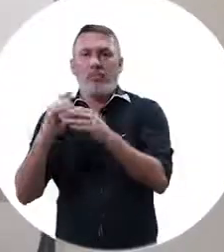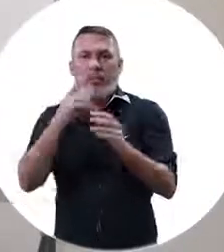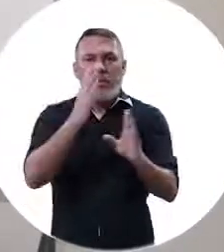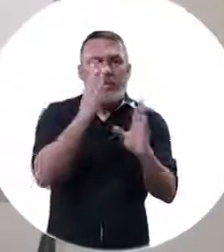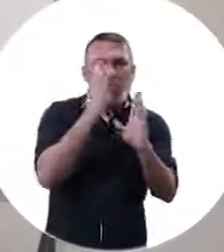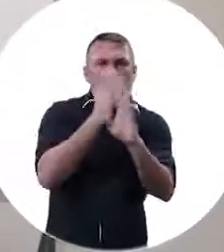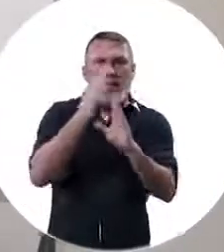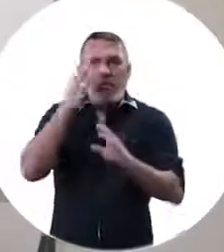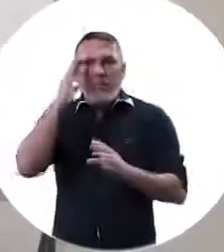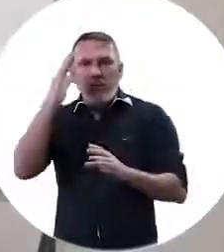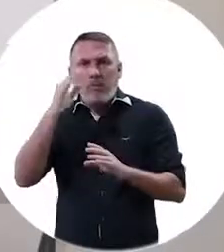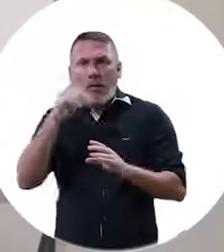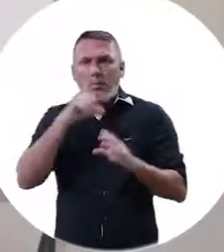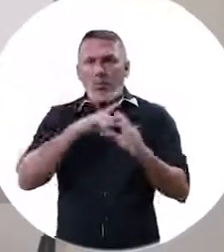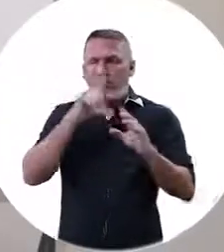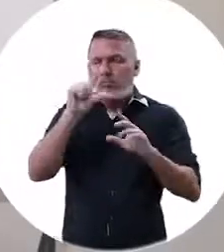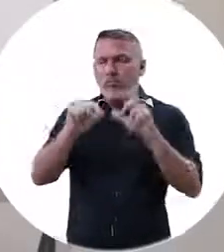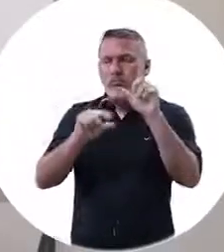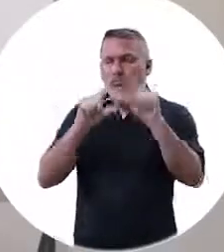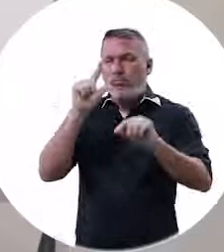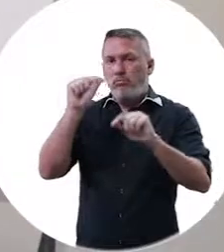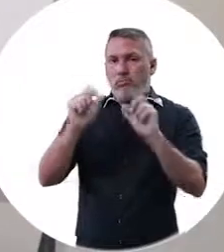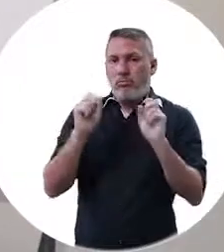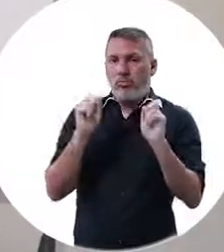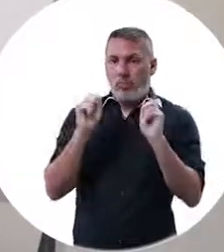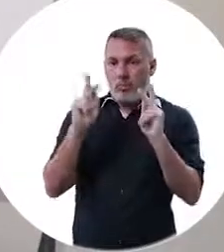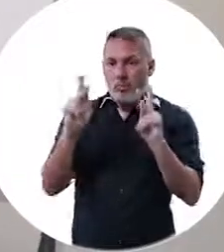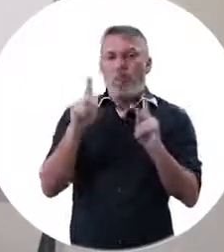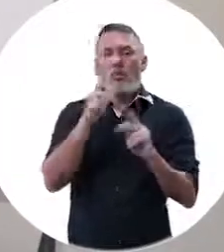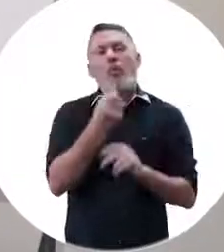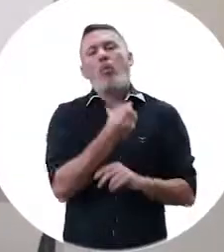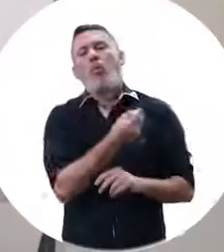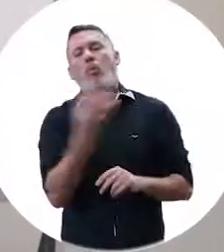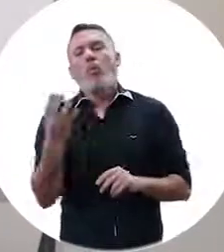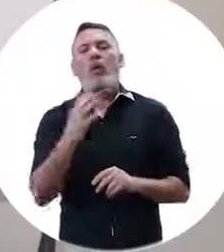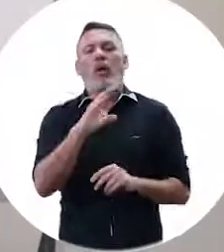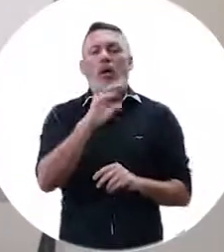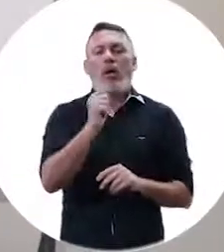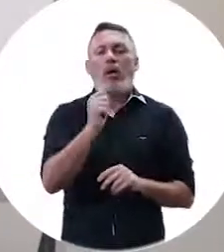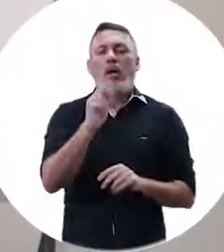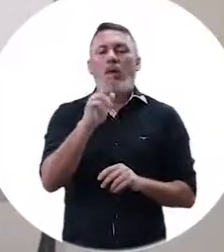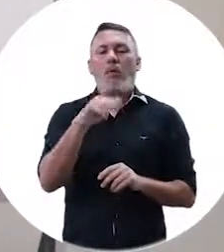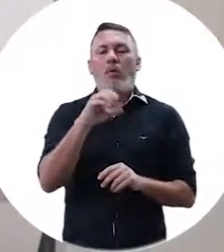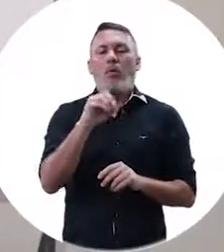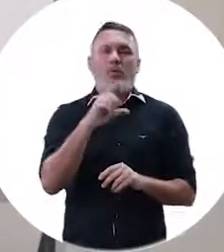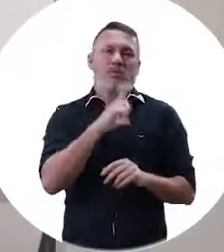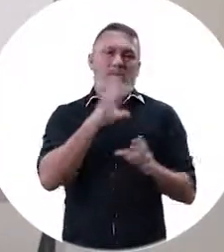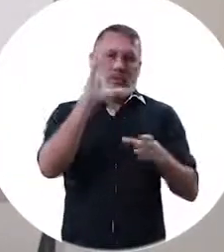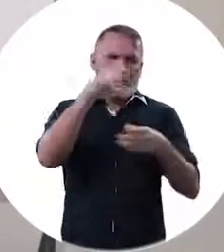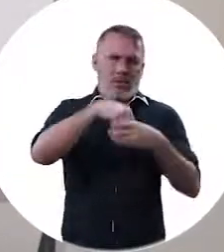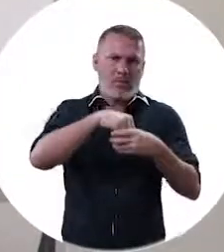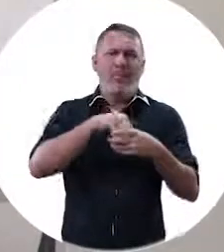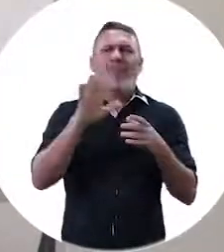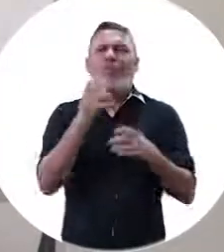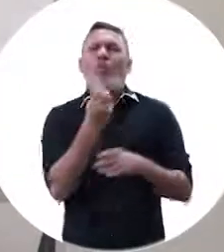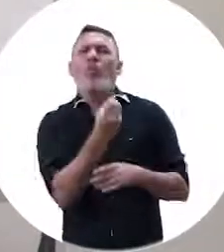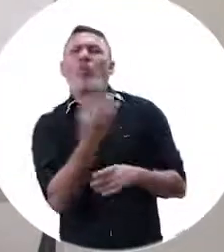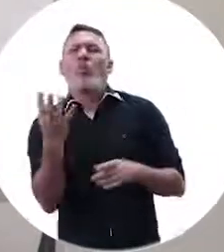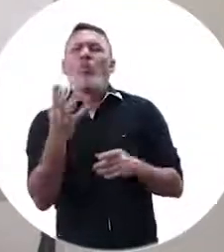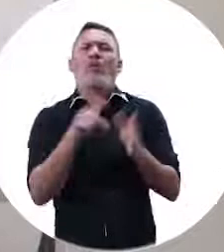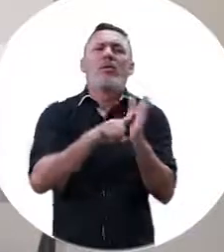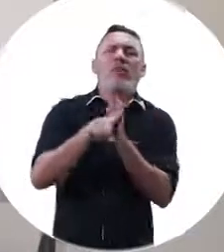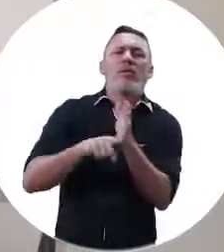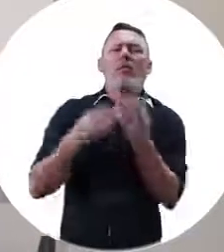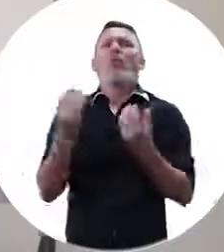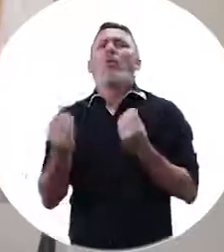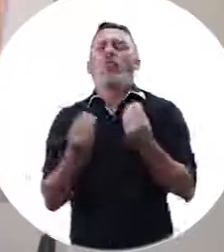principal. Identificou a cadeia principal, selecionou a cadeia principal, conta quantos carbonos existem nela. Como que a gente vai poder